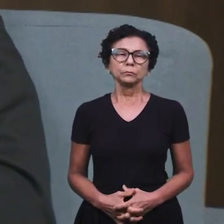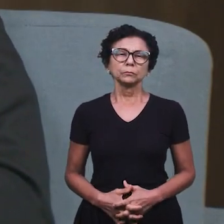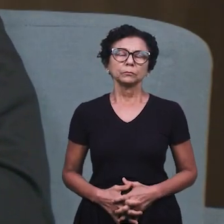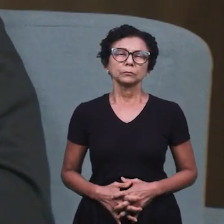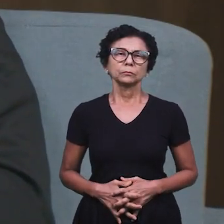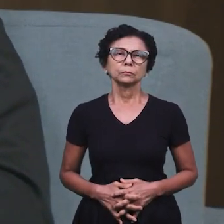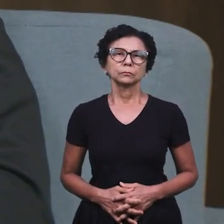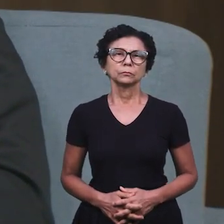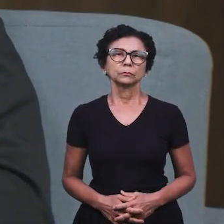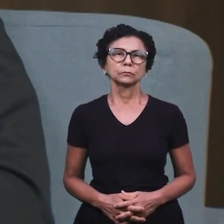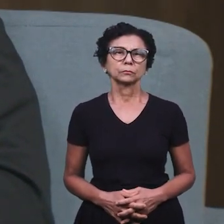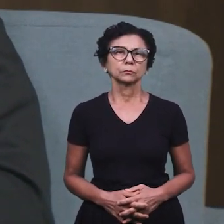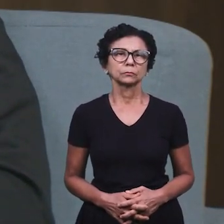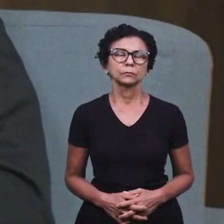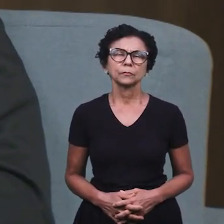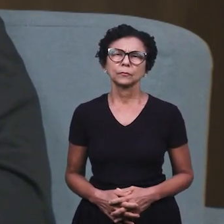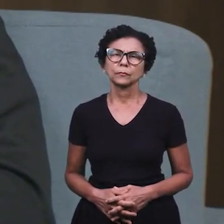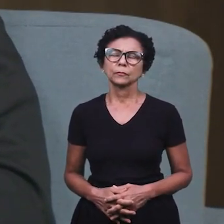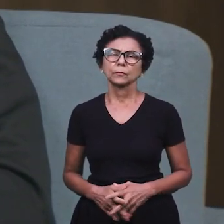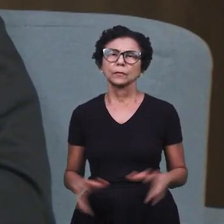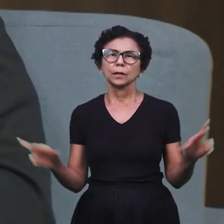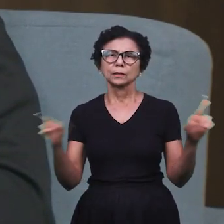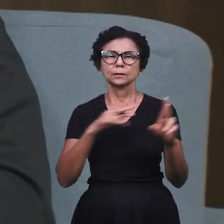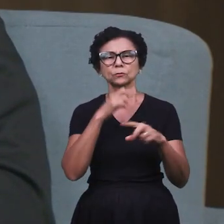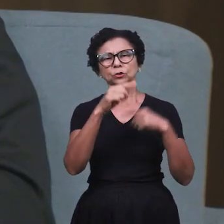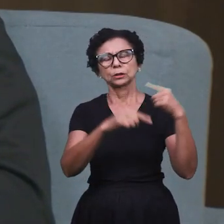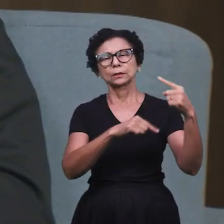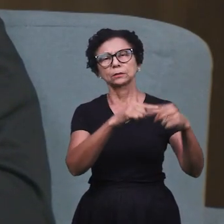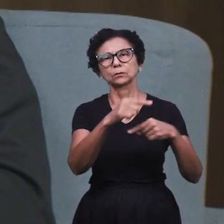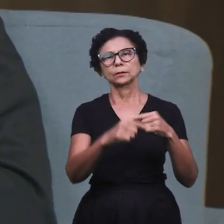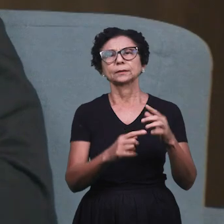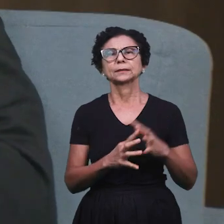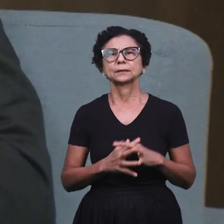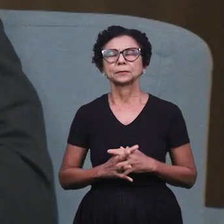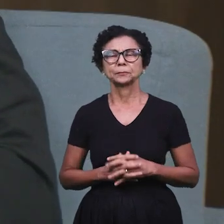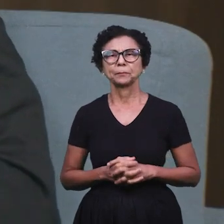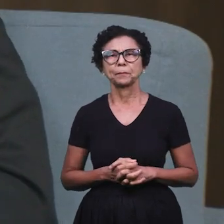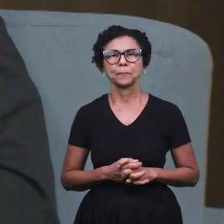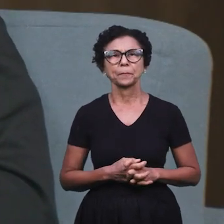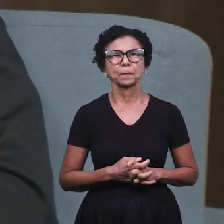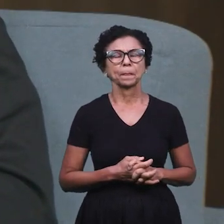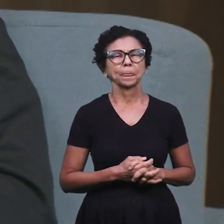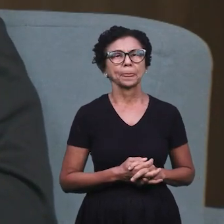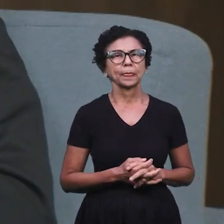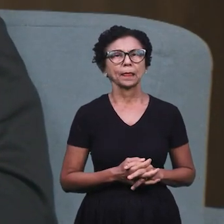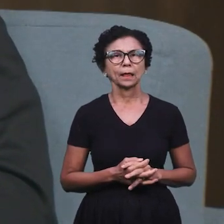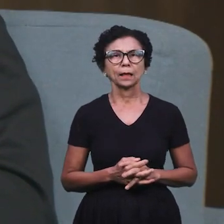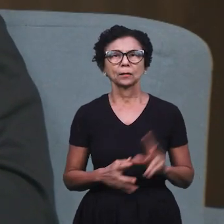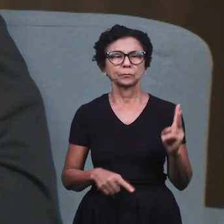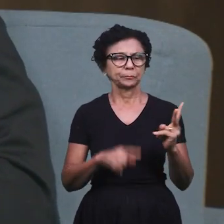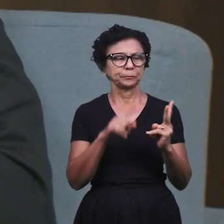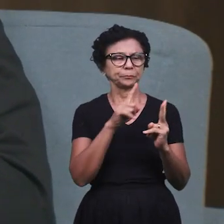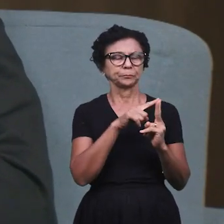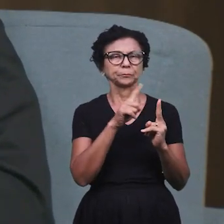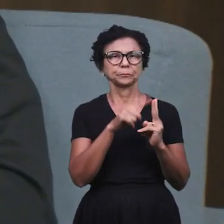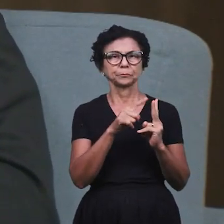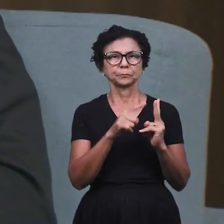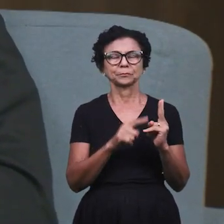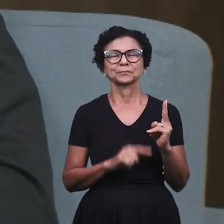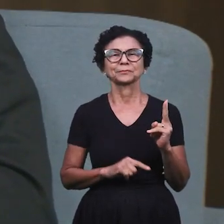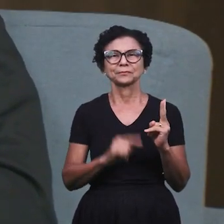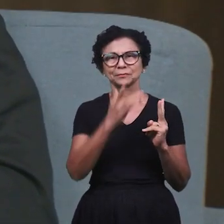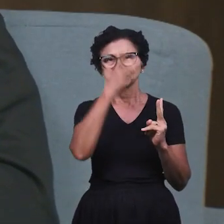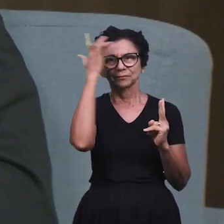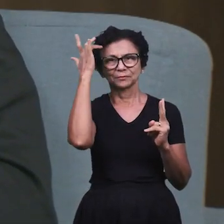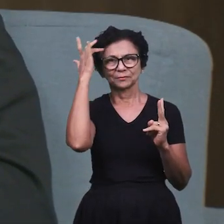disse, de relação intergeracional. E para falar deste tema, nós temos dois convidados especiais. Nós vamos falar aqui com